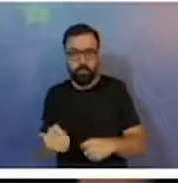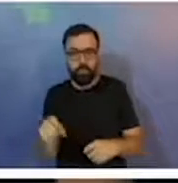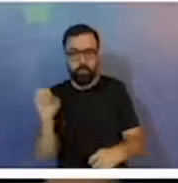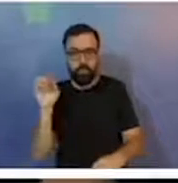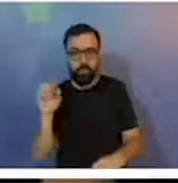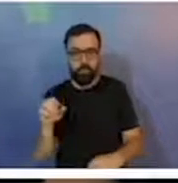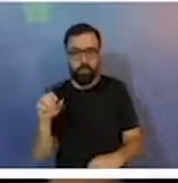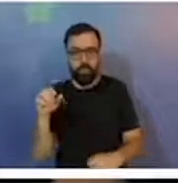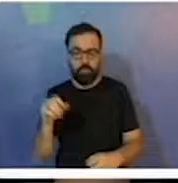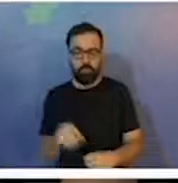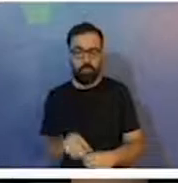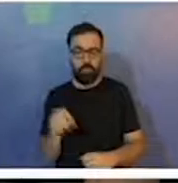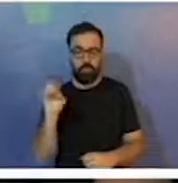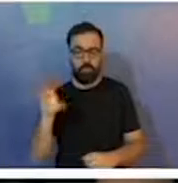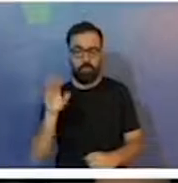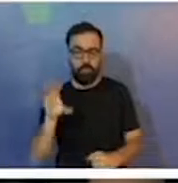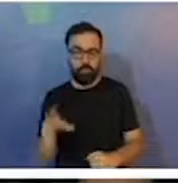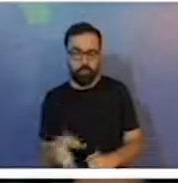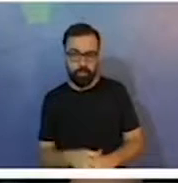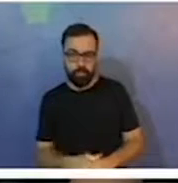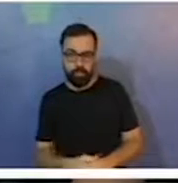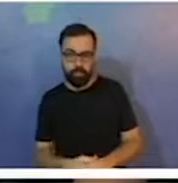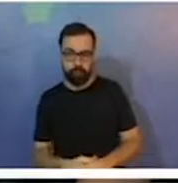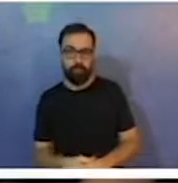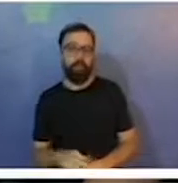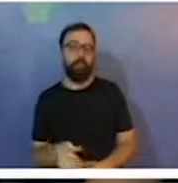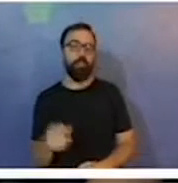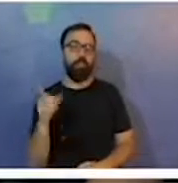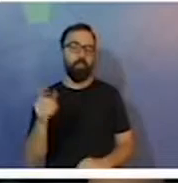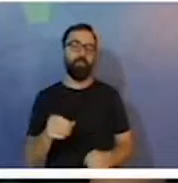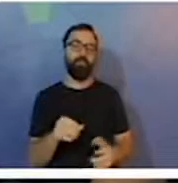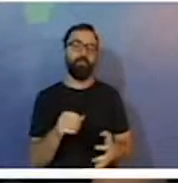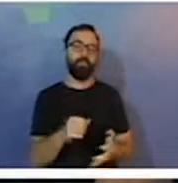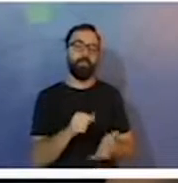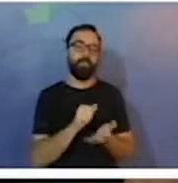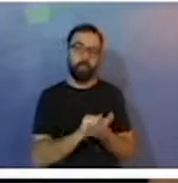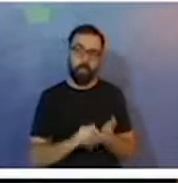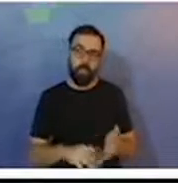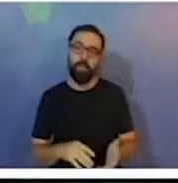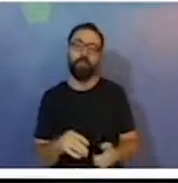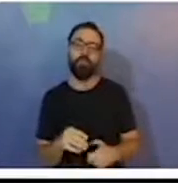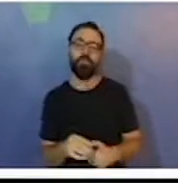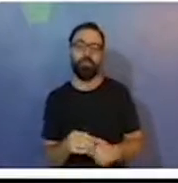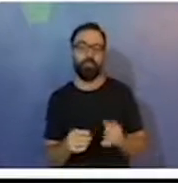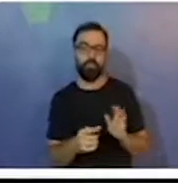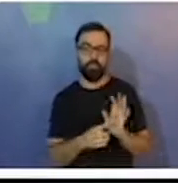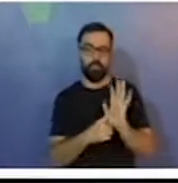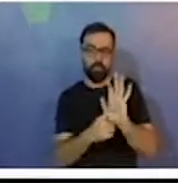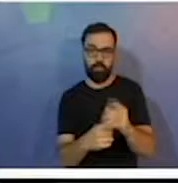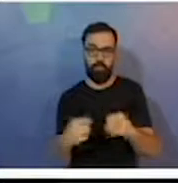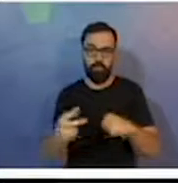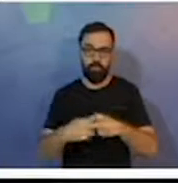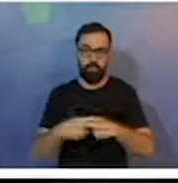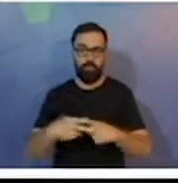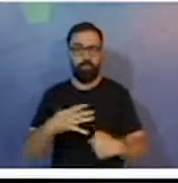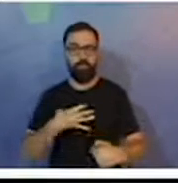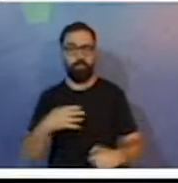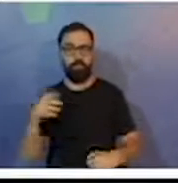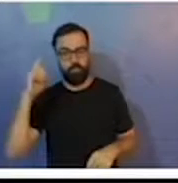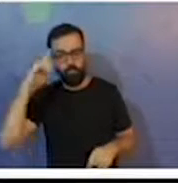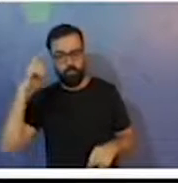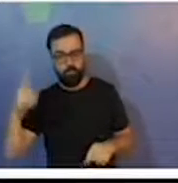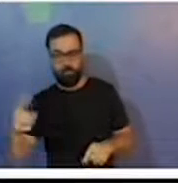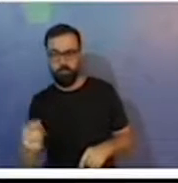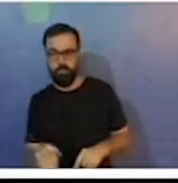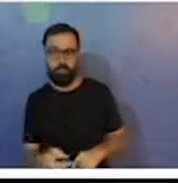Observe aqui o exercício Sempre coloca verbos no imperativo corte pedacinhos